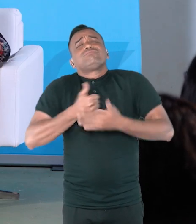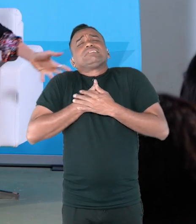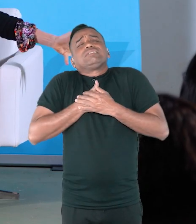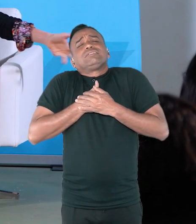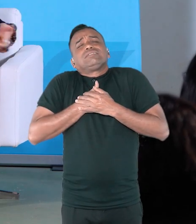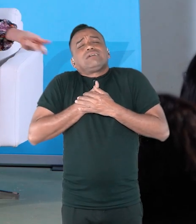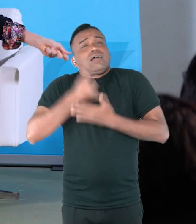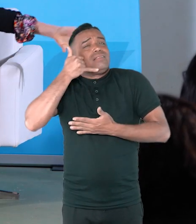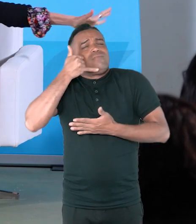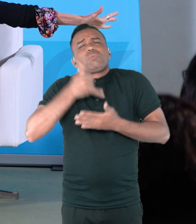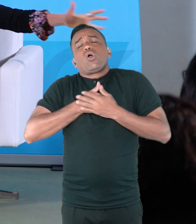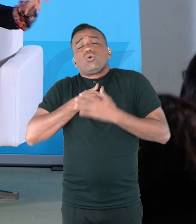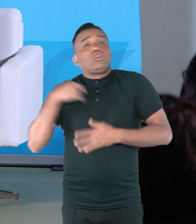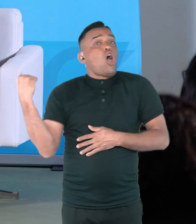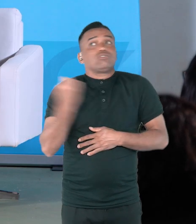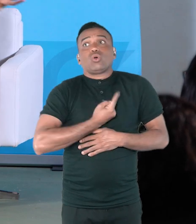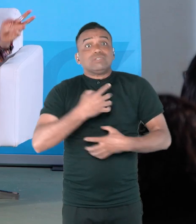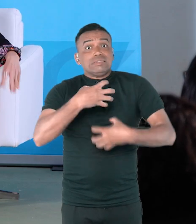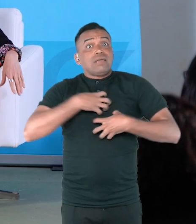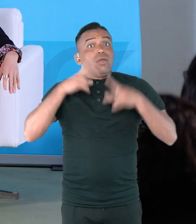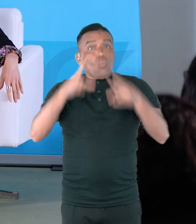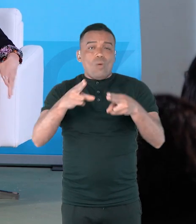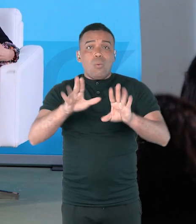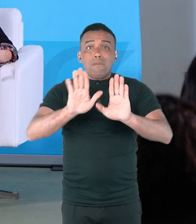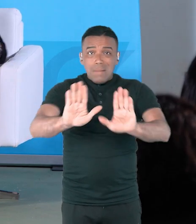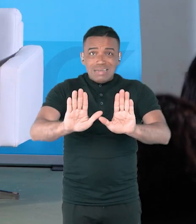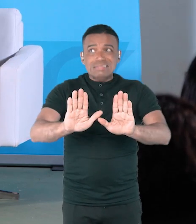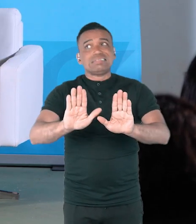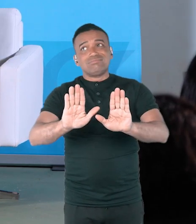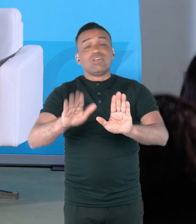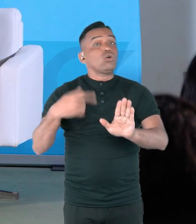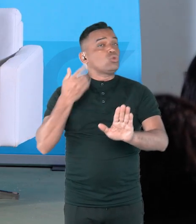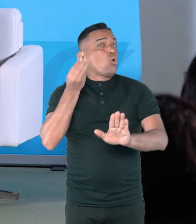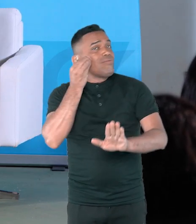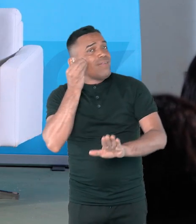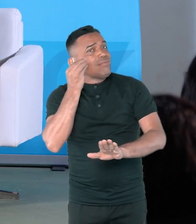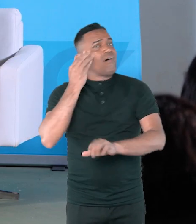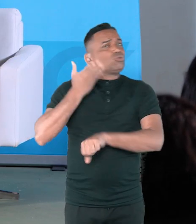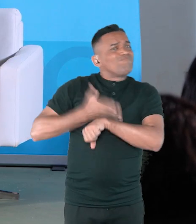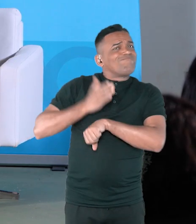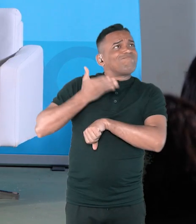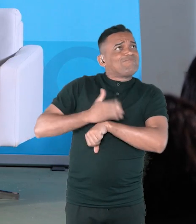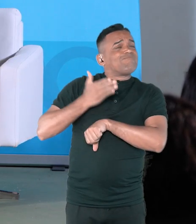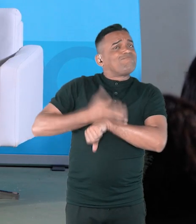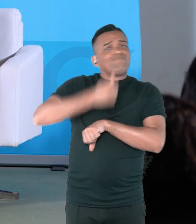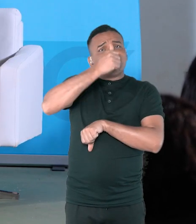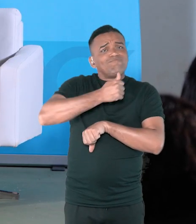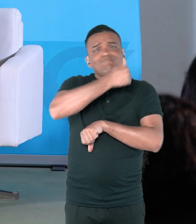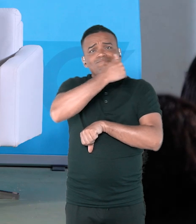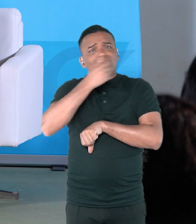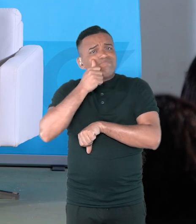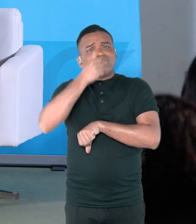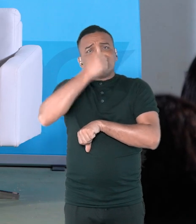virou meu órgão vital fora do corpo de todos nós. Mas eu agora estou tentando fazer uns